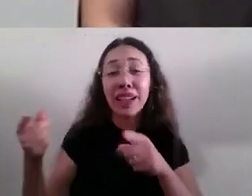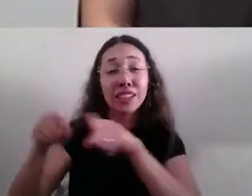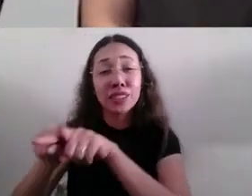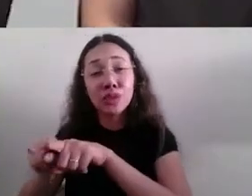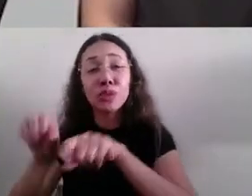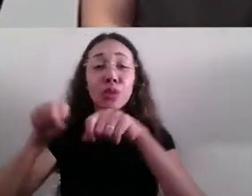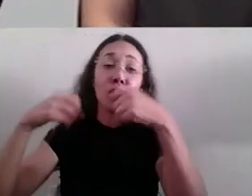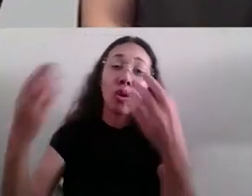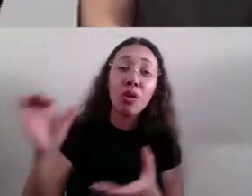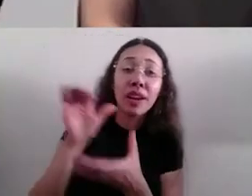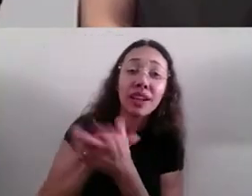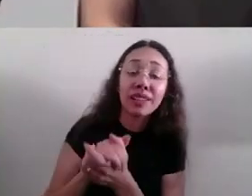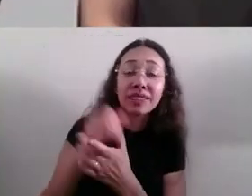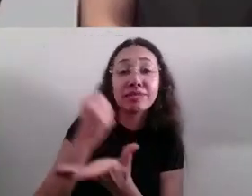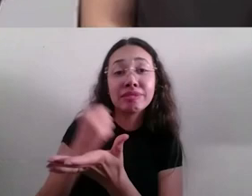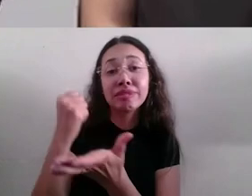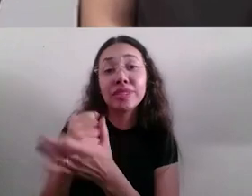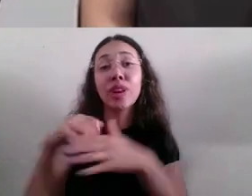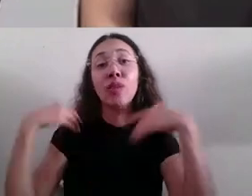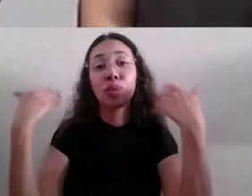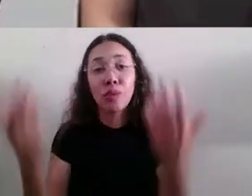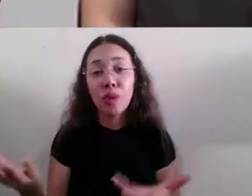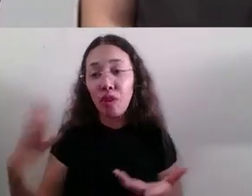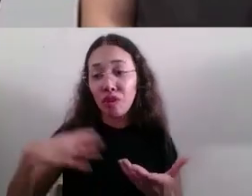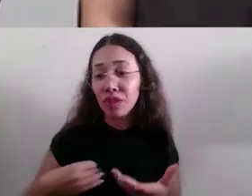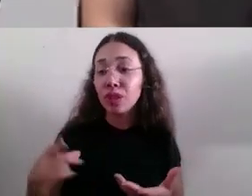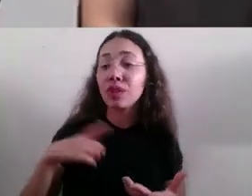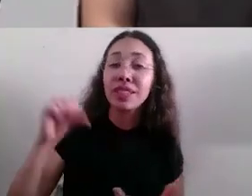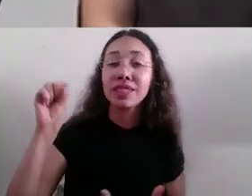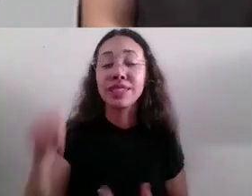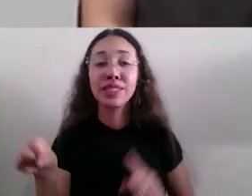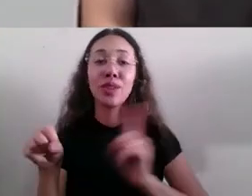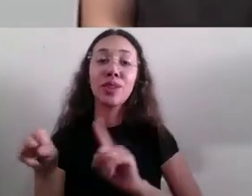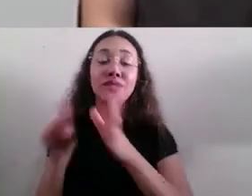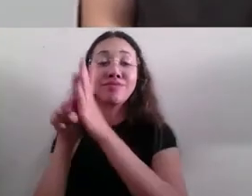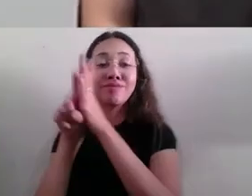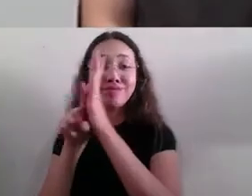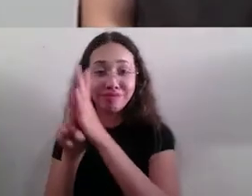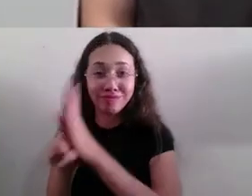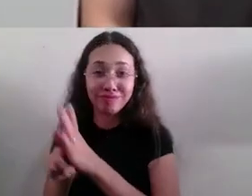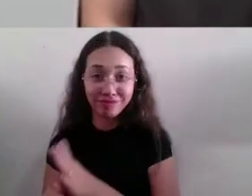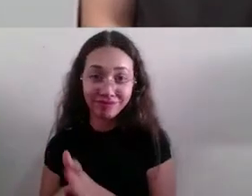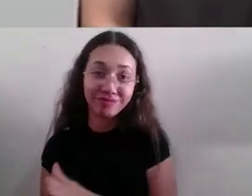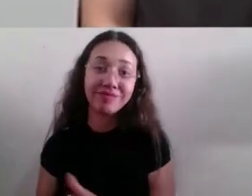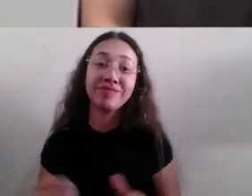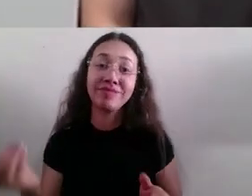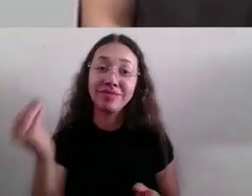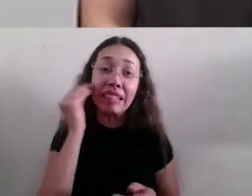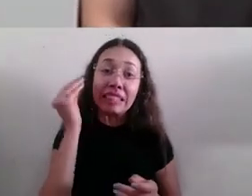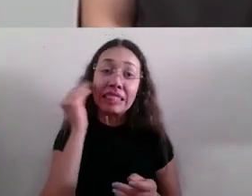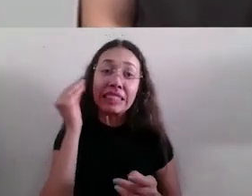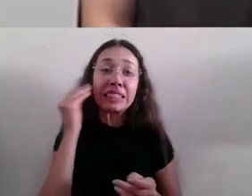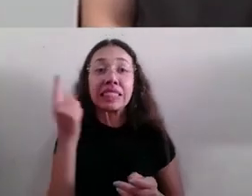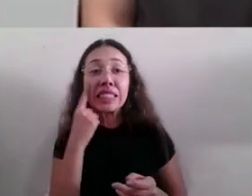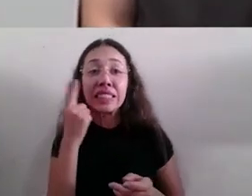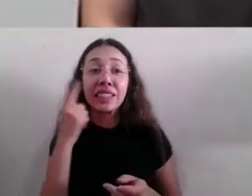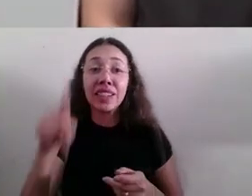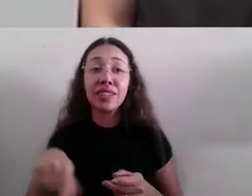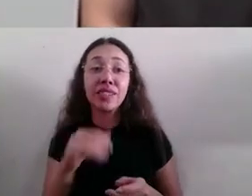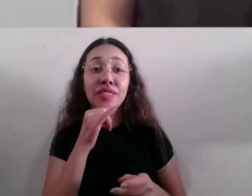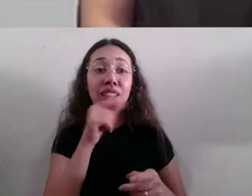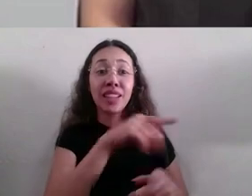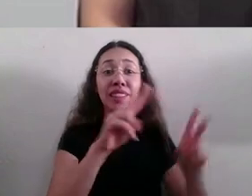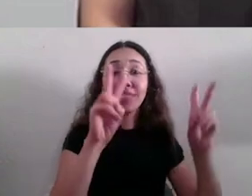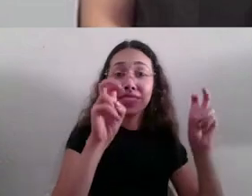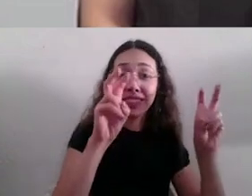salvo o filho em comum, tinha que se tentar conciliar a pauta de audiência dos magistrados com a dos